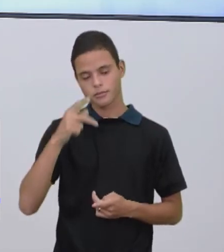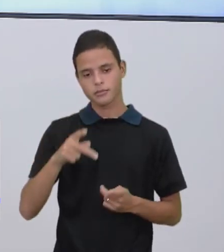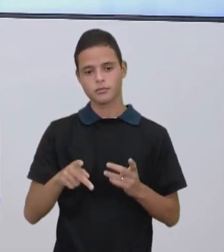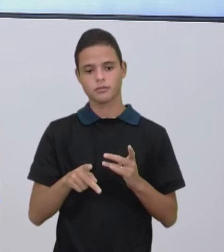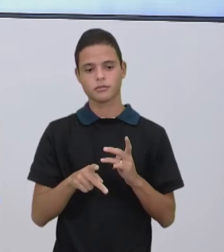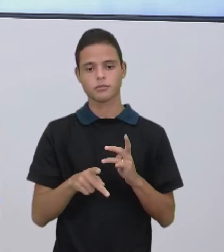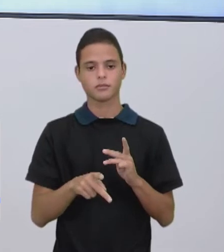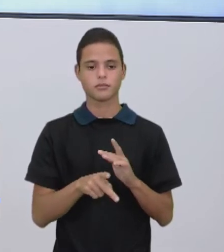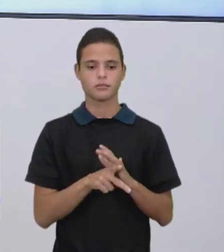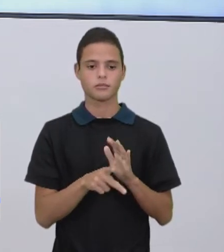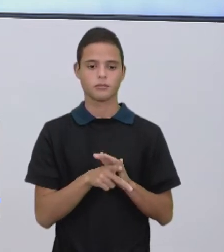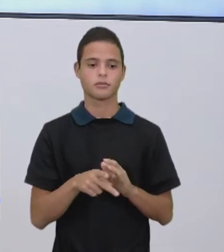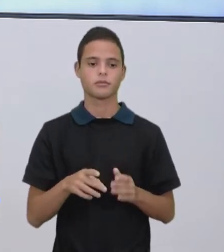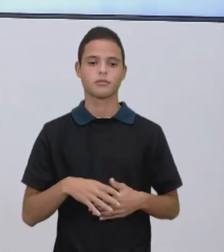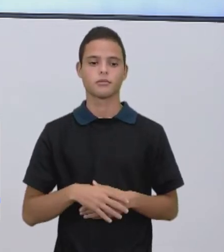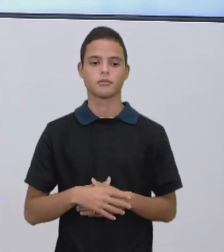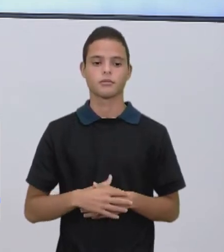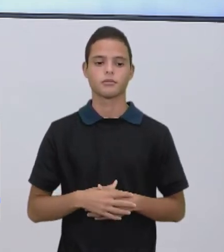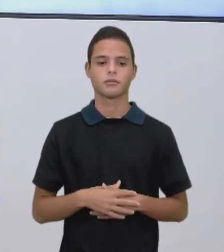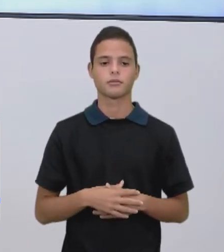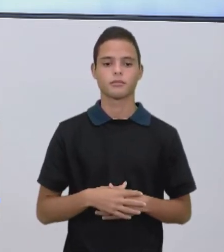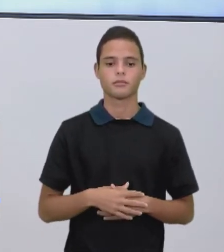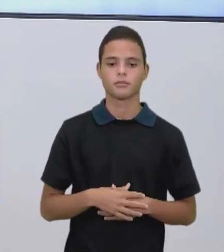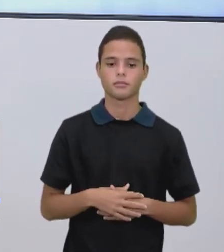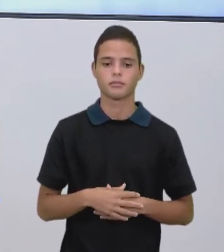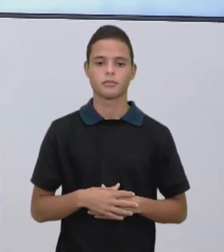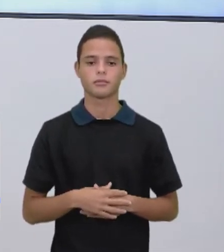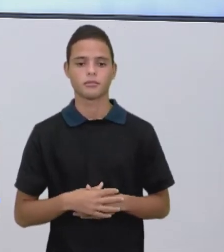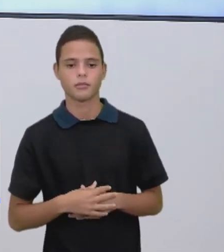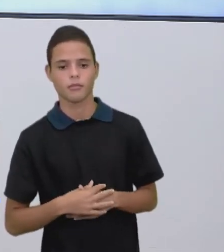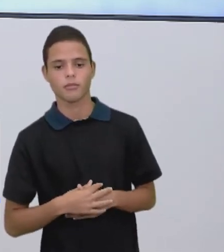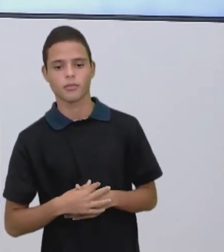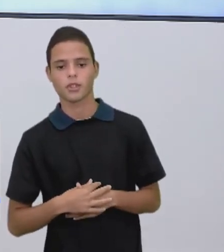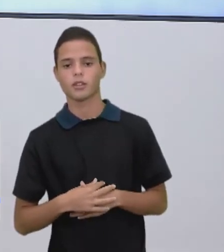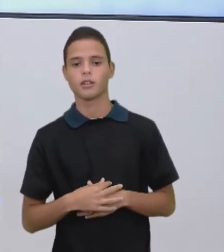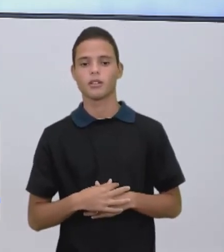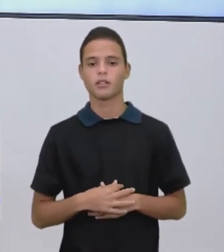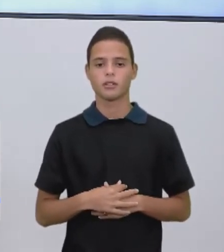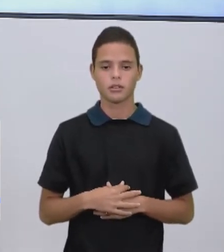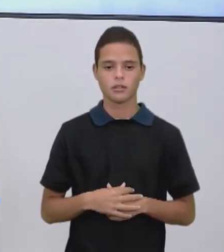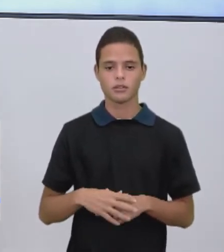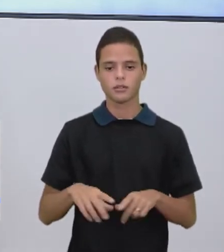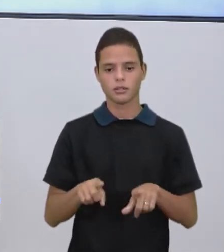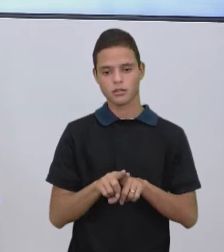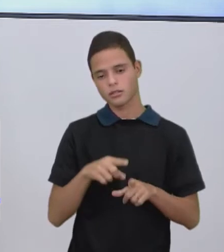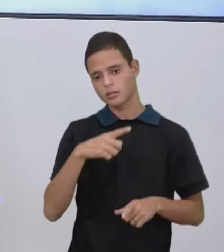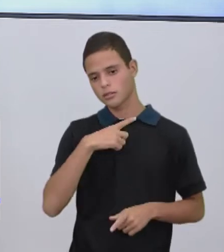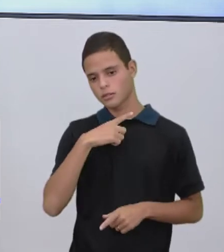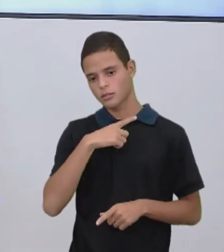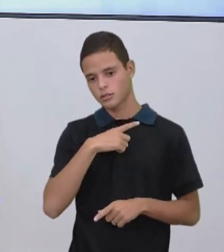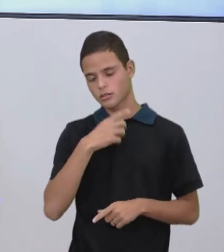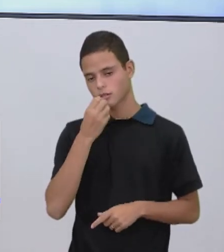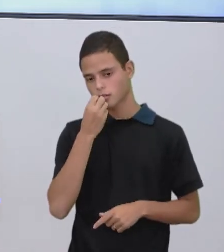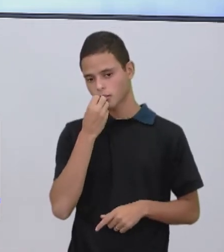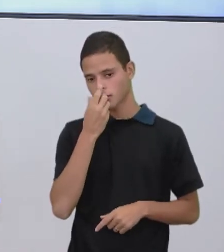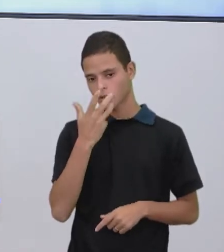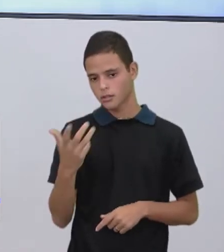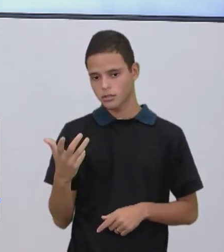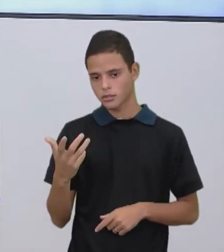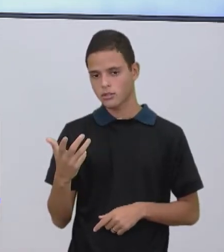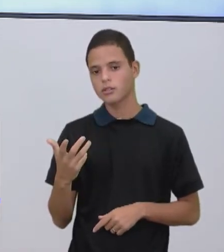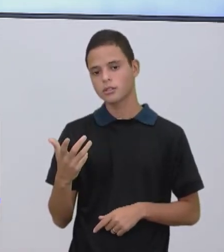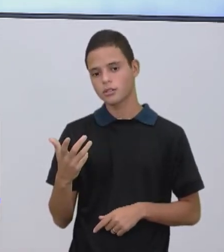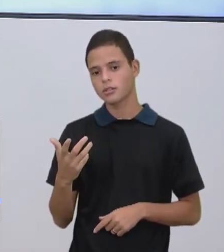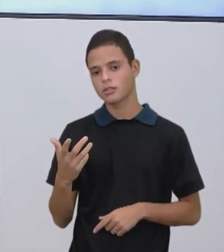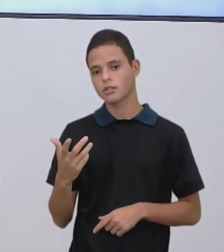lá na natureza, retira esse recurso, né? E não planta novamente, por exemplo, tá bom? Então, é chamado de